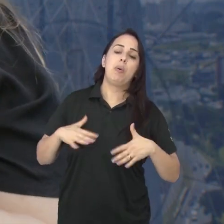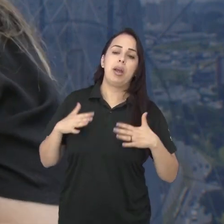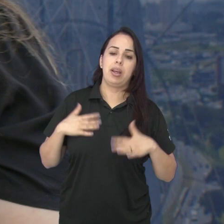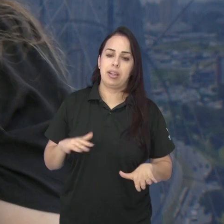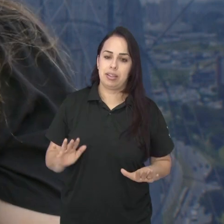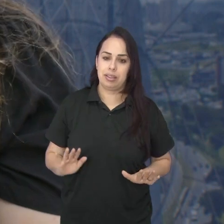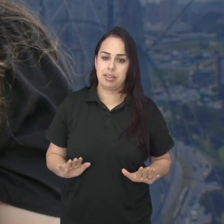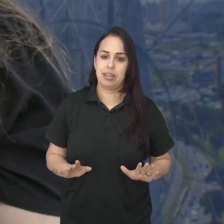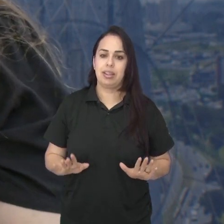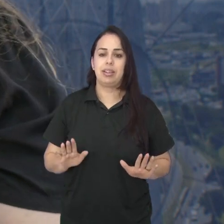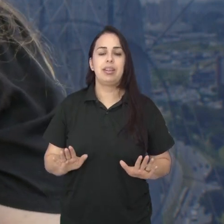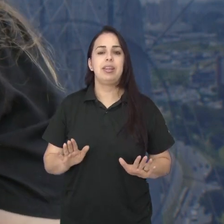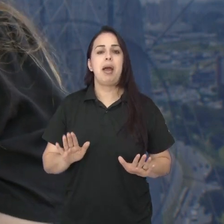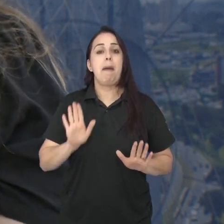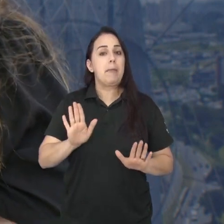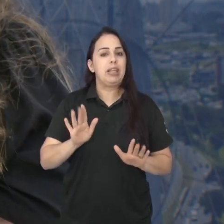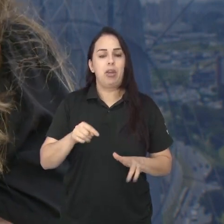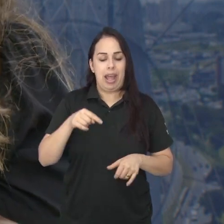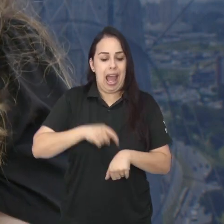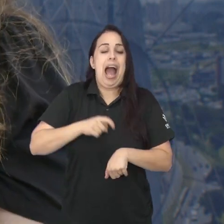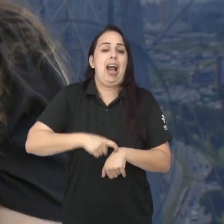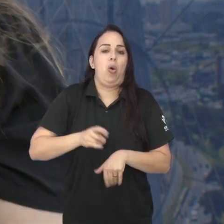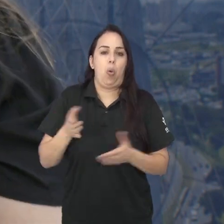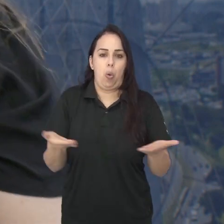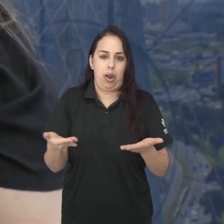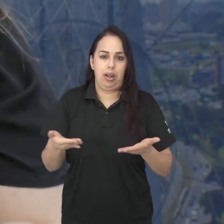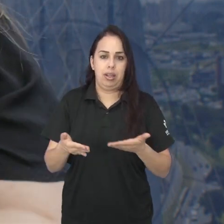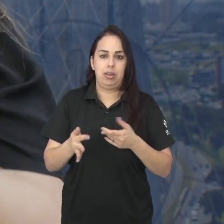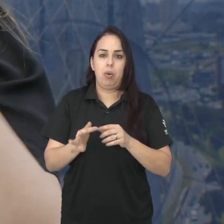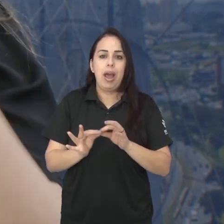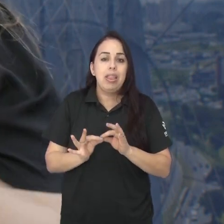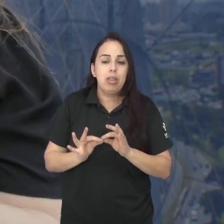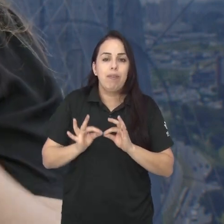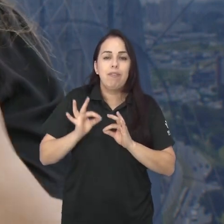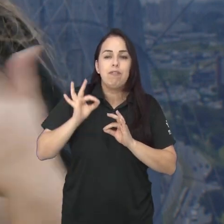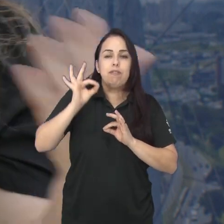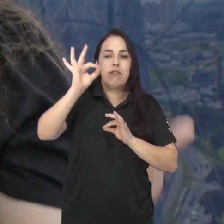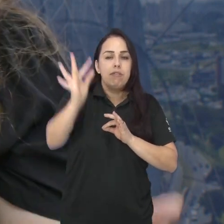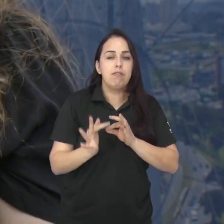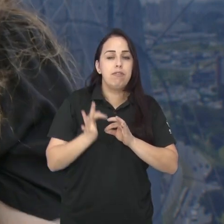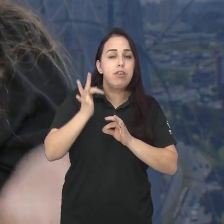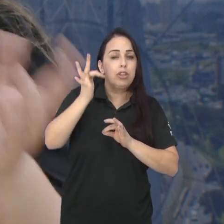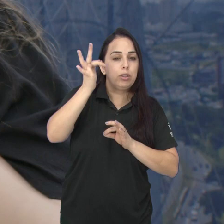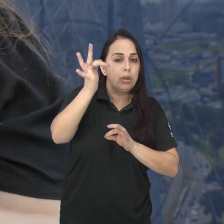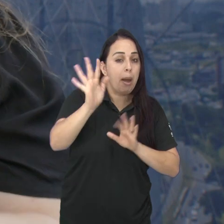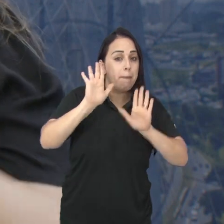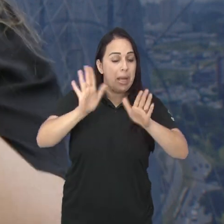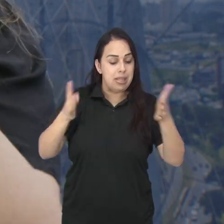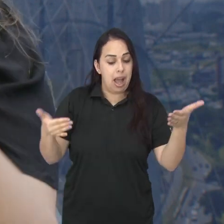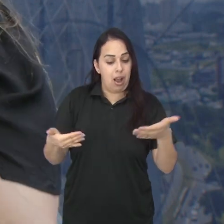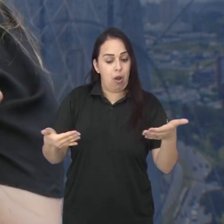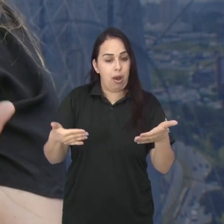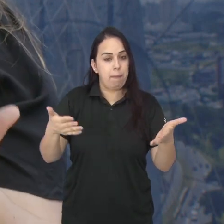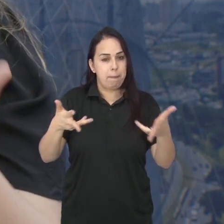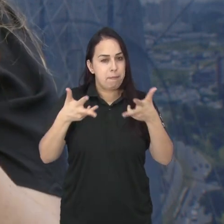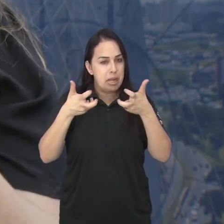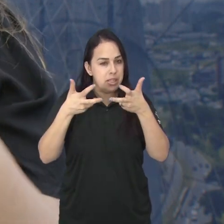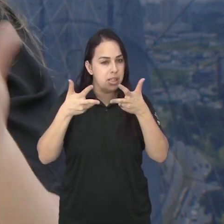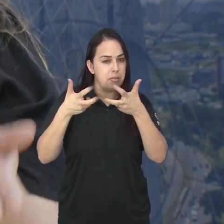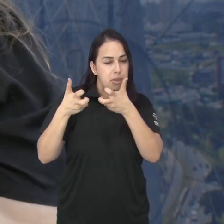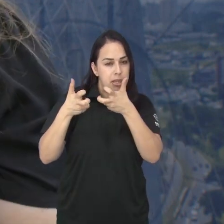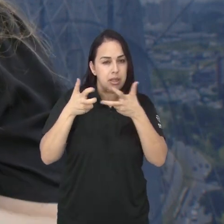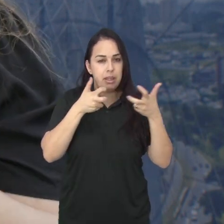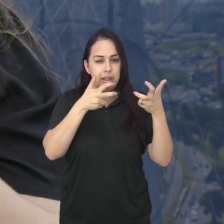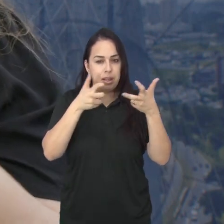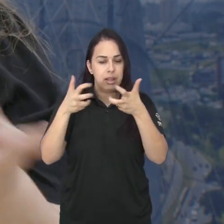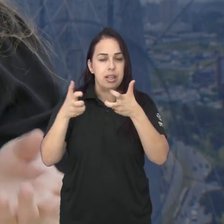mas não é uma coisa a longo prazo. Porém, a gente já está percebendo a diminuição,